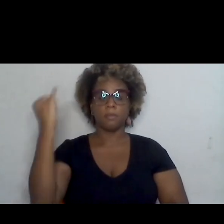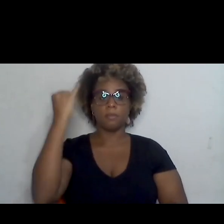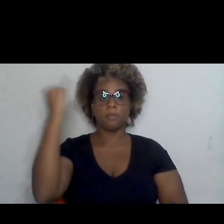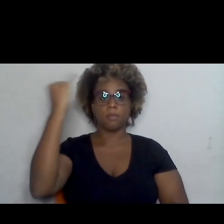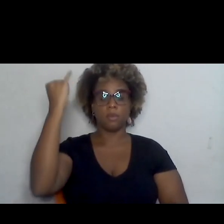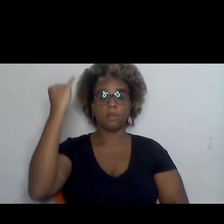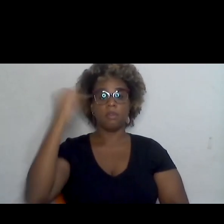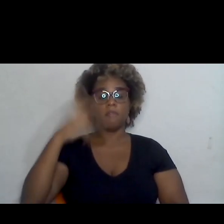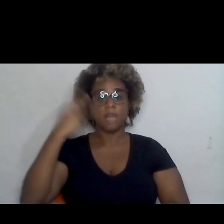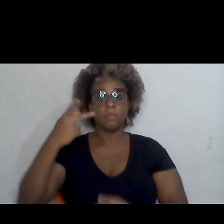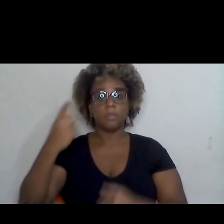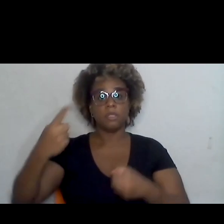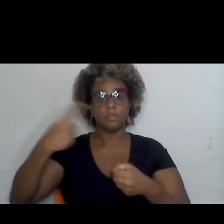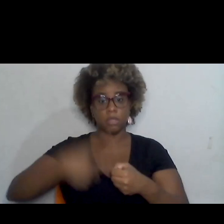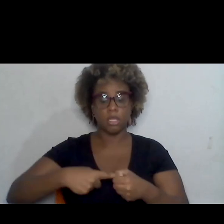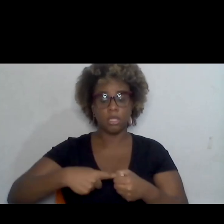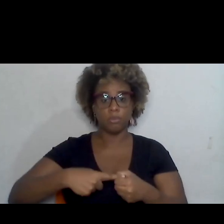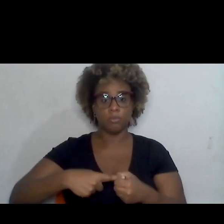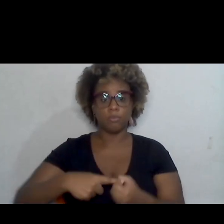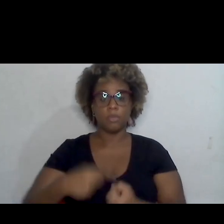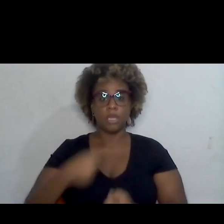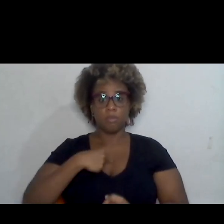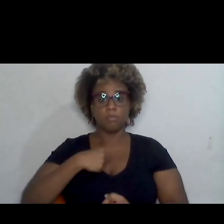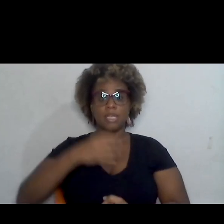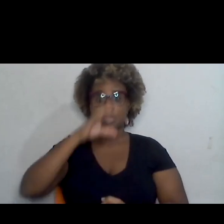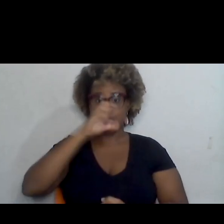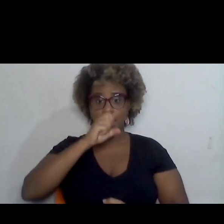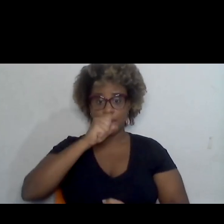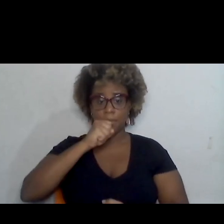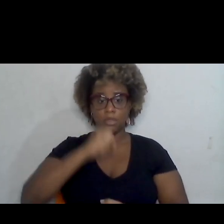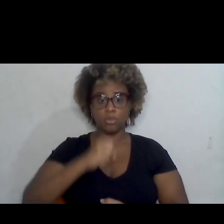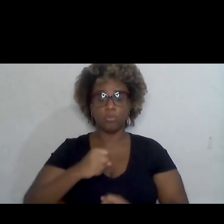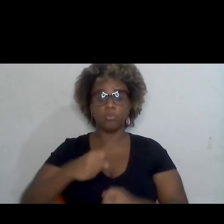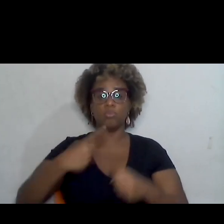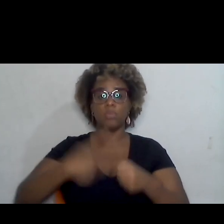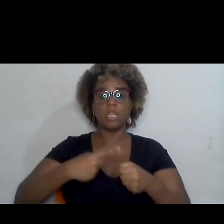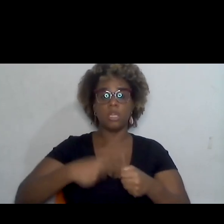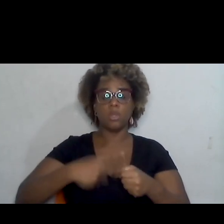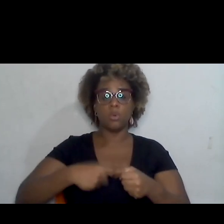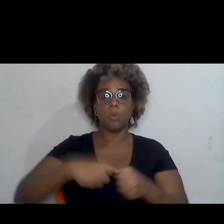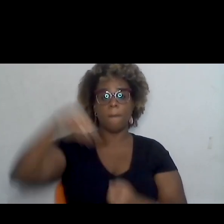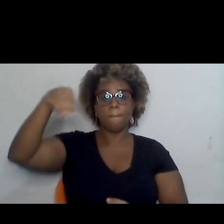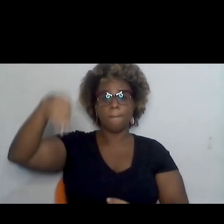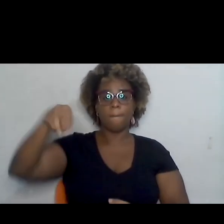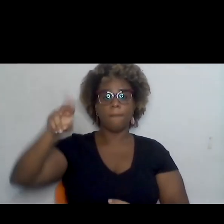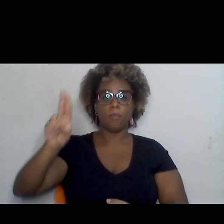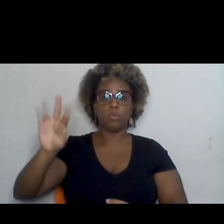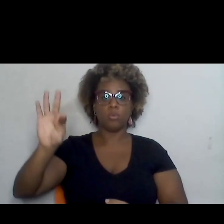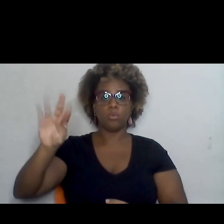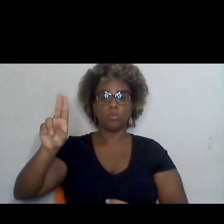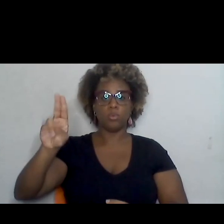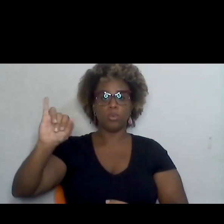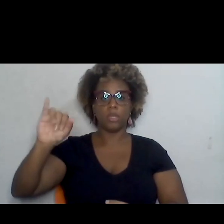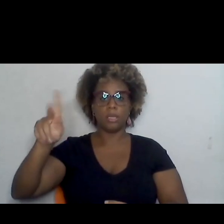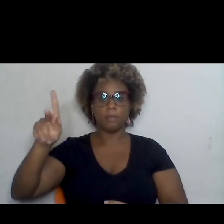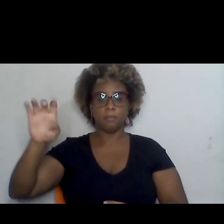interior. Eu tive sábado, vou dar um exemplo para vocês, no Centro de Cultura de Mutuípe. Foram 12 cidades lá nos encontrar. Porque aquele centro